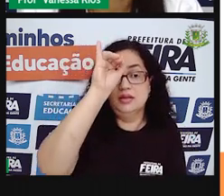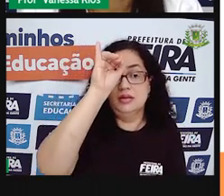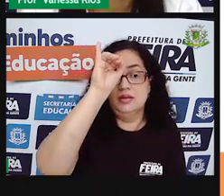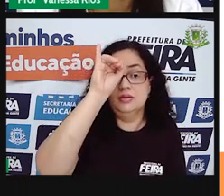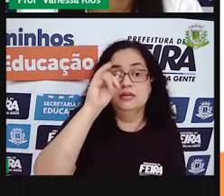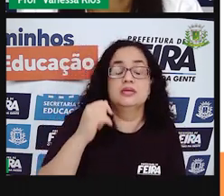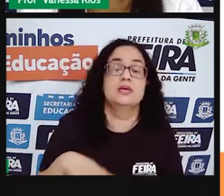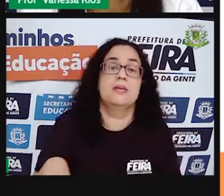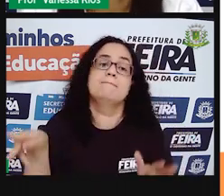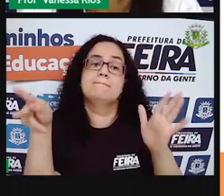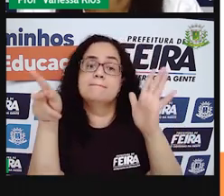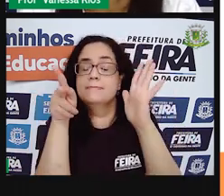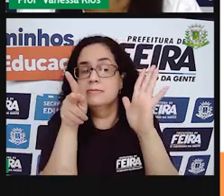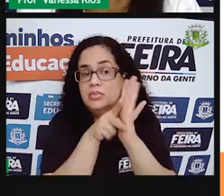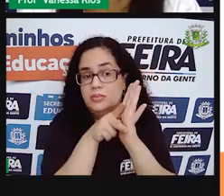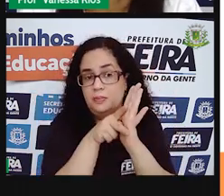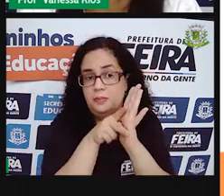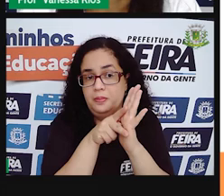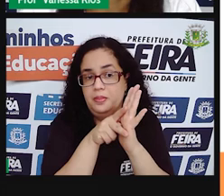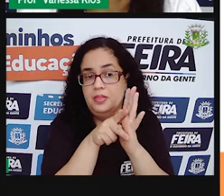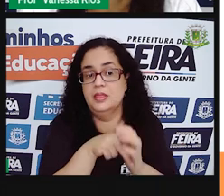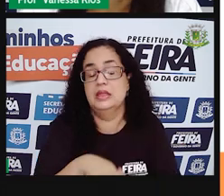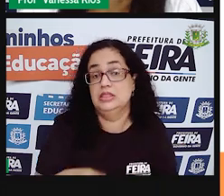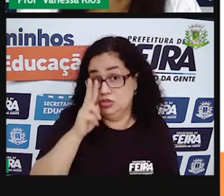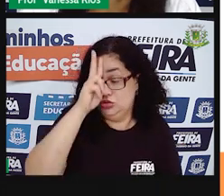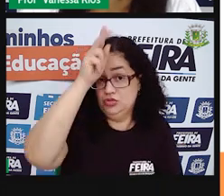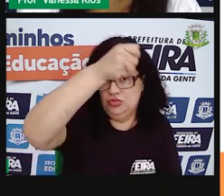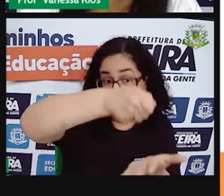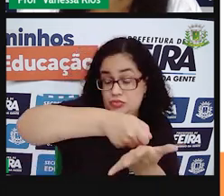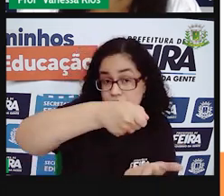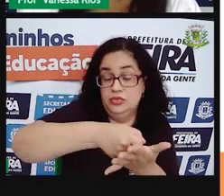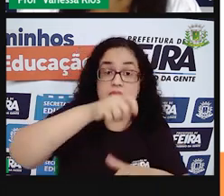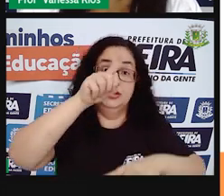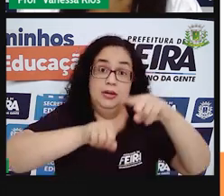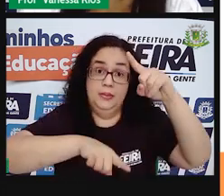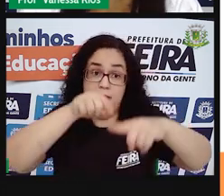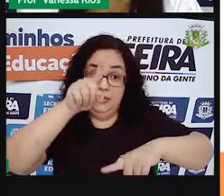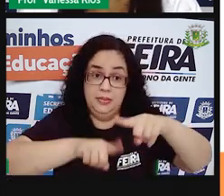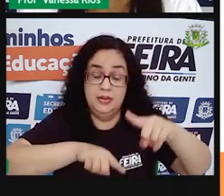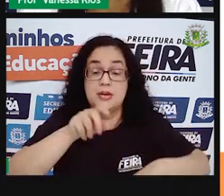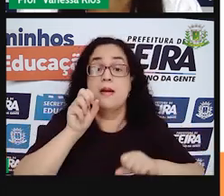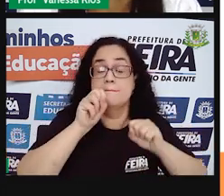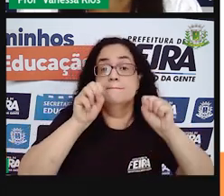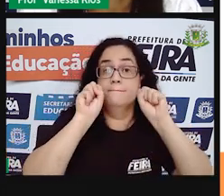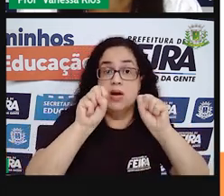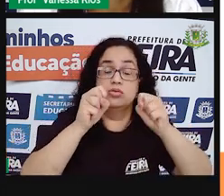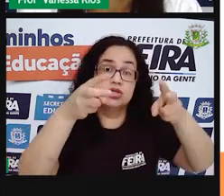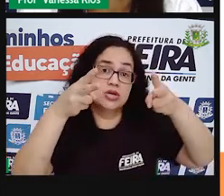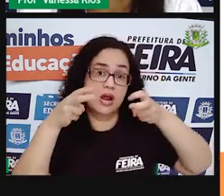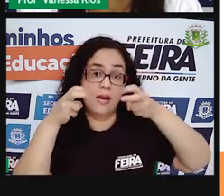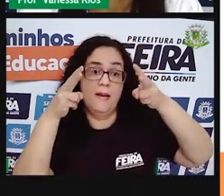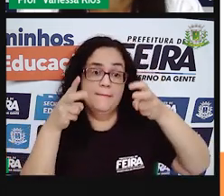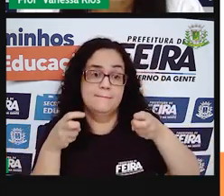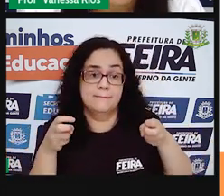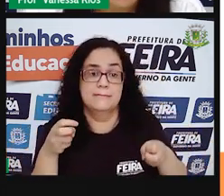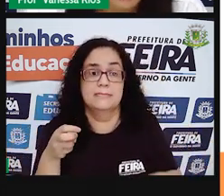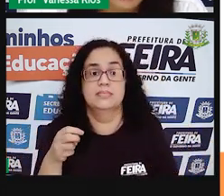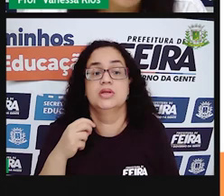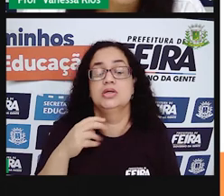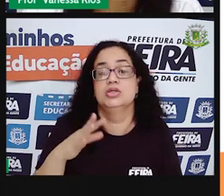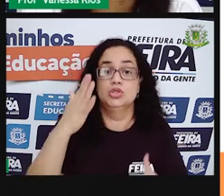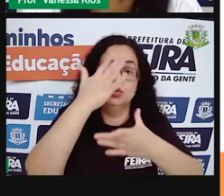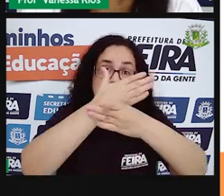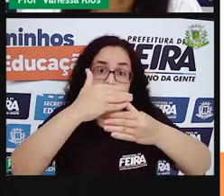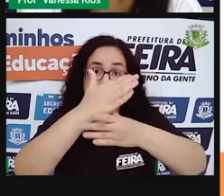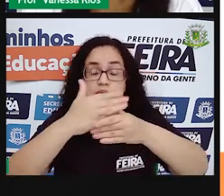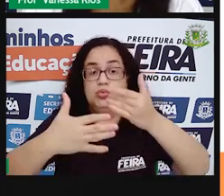a essa propriedade de resistência dos materiais. E a gente pode observar aí nas suas